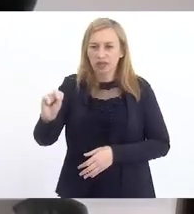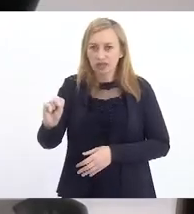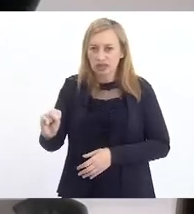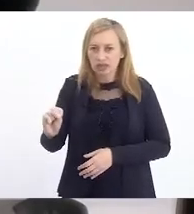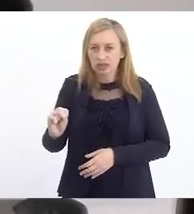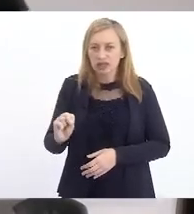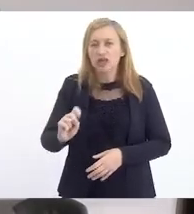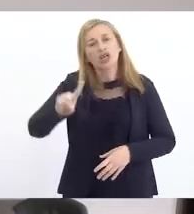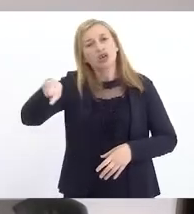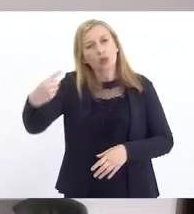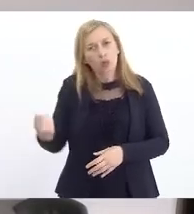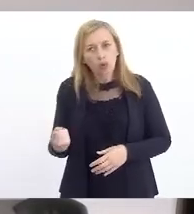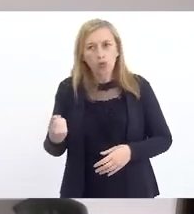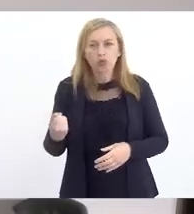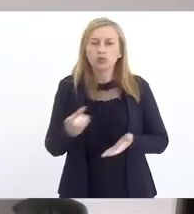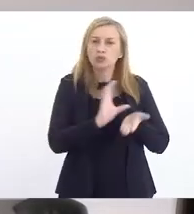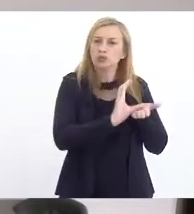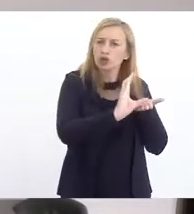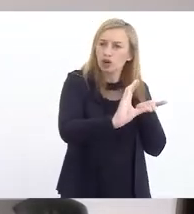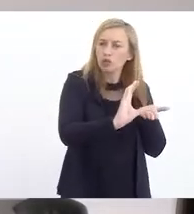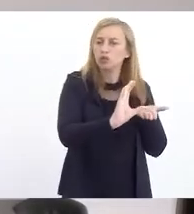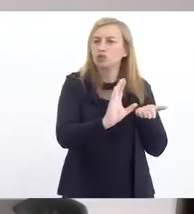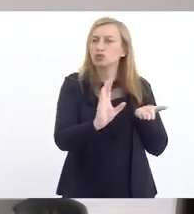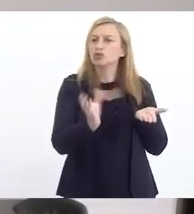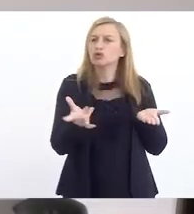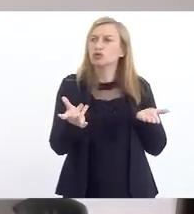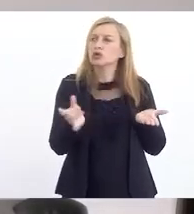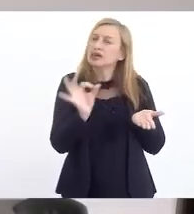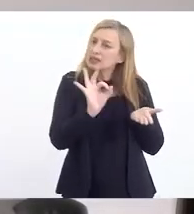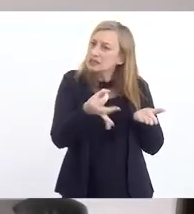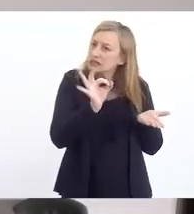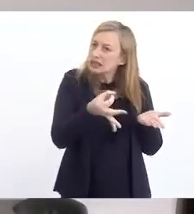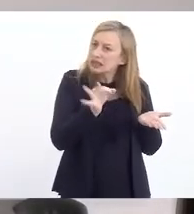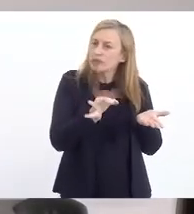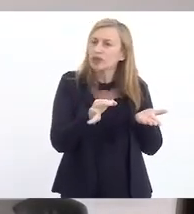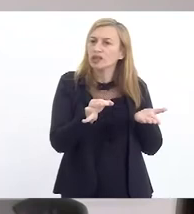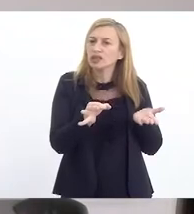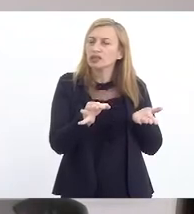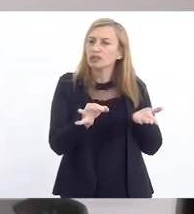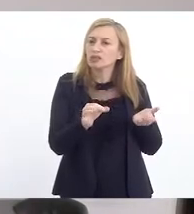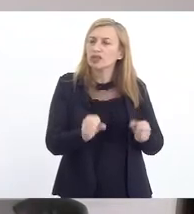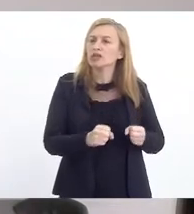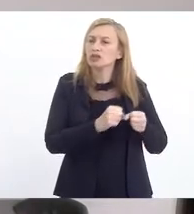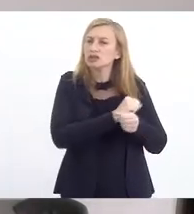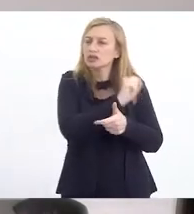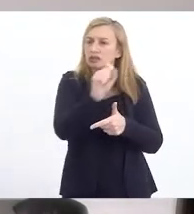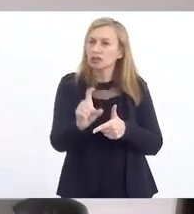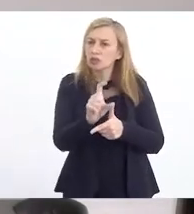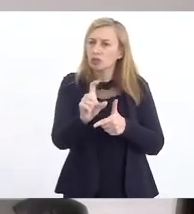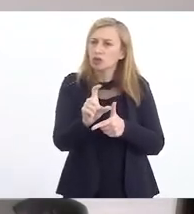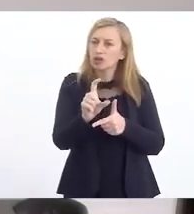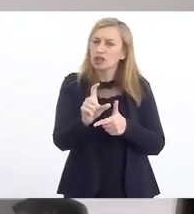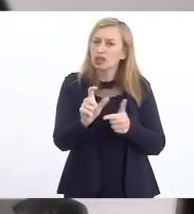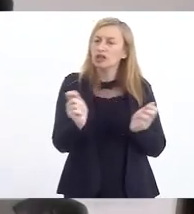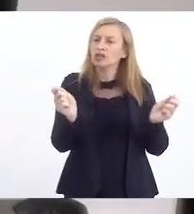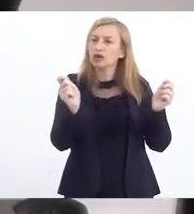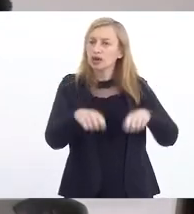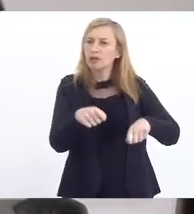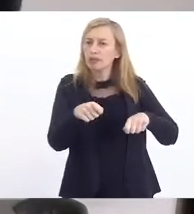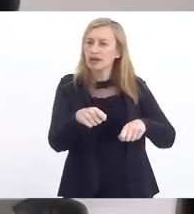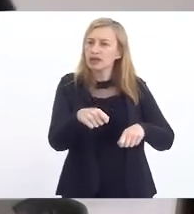essas outras fontes de recurso foi exatamente para dar ao Poder Executivo a capacidade